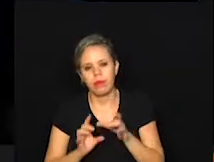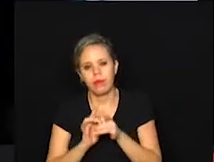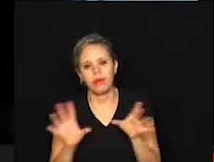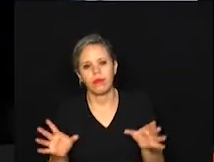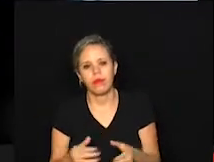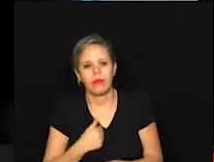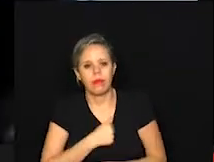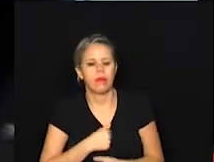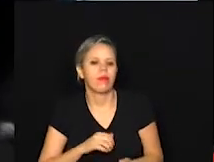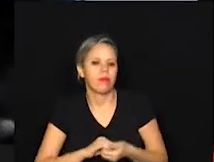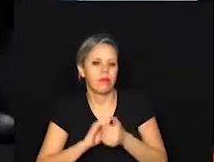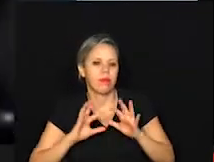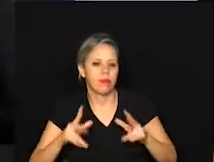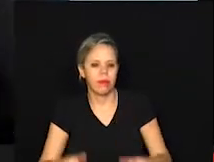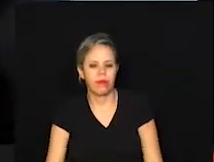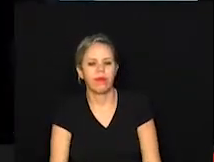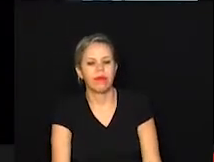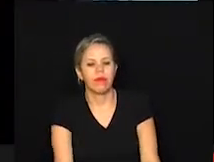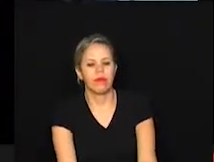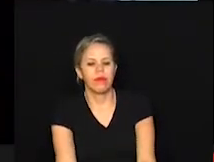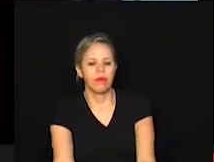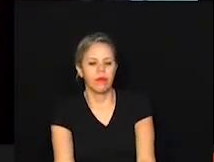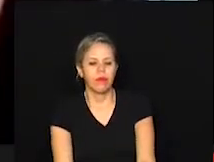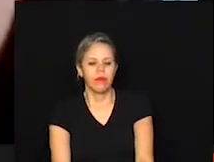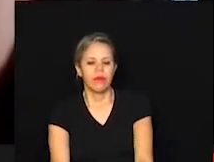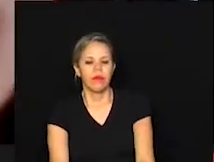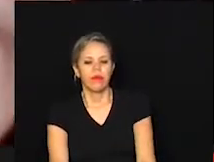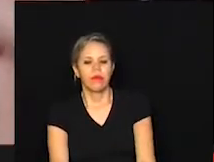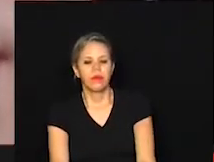minhas saudações a todas e todos.